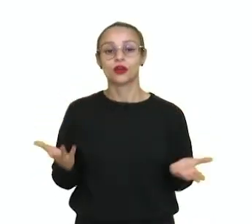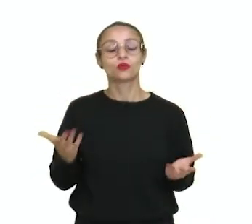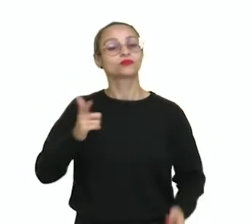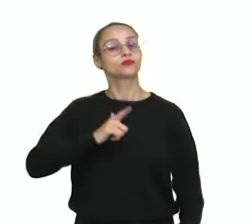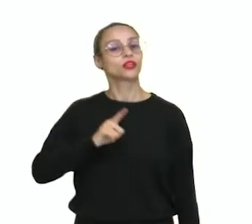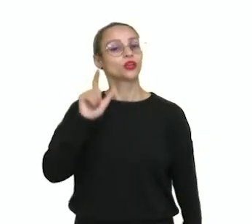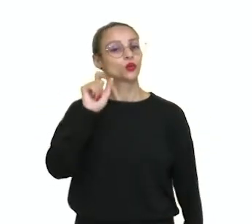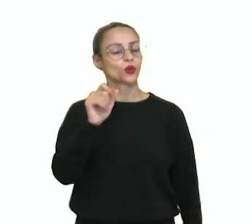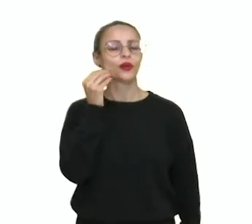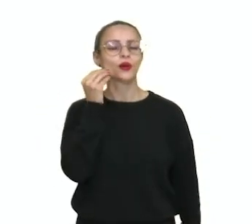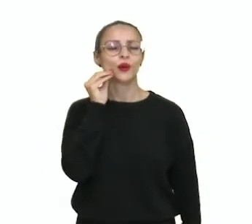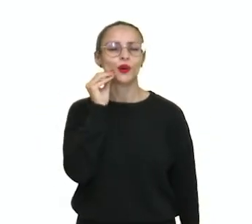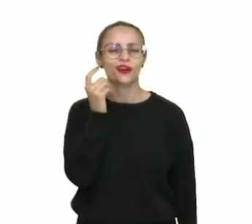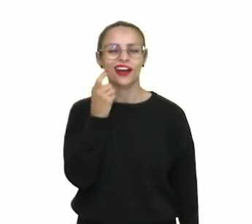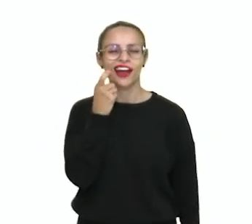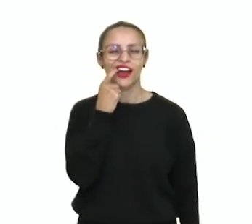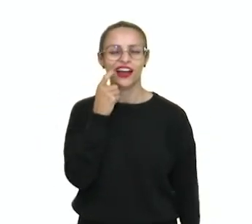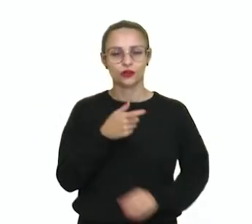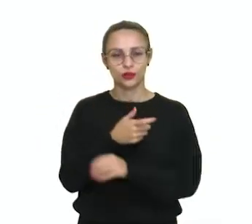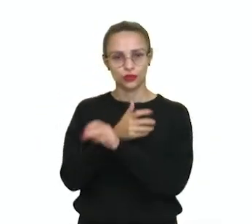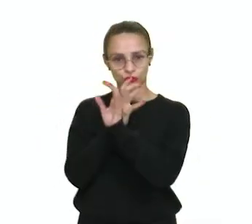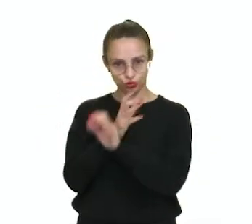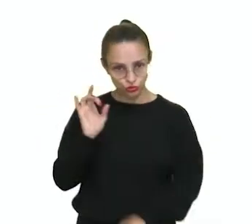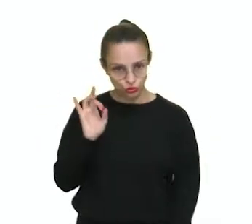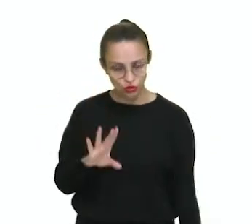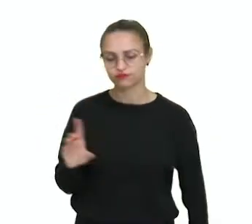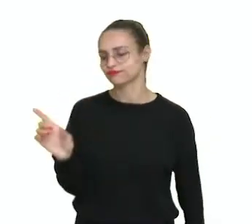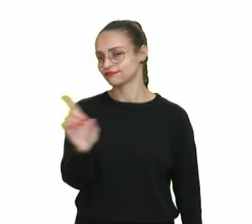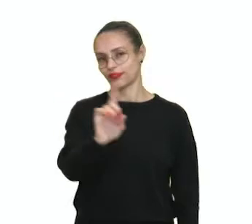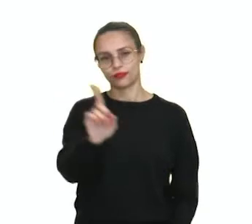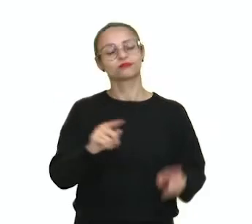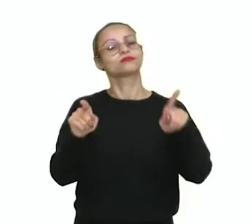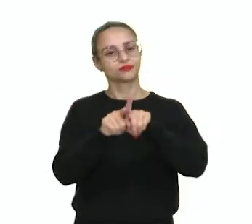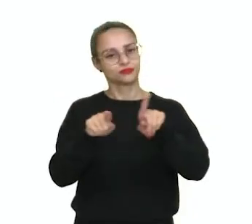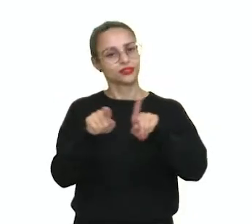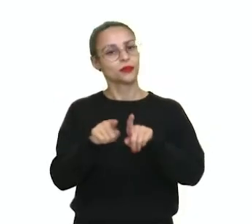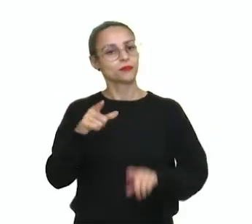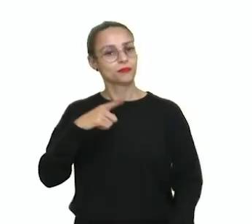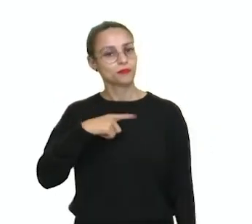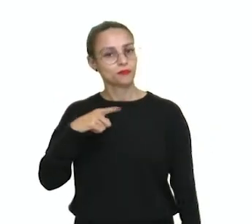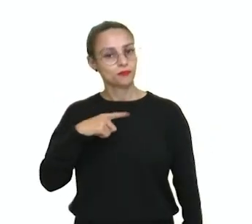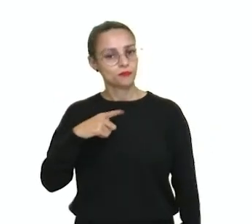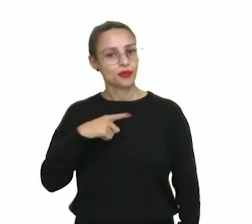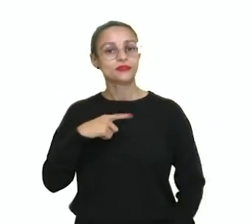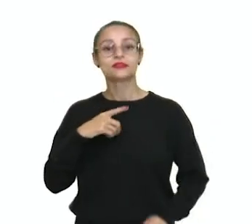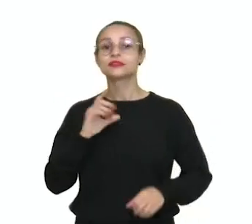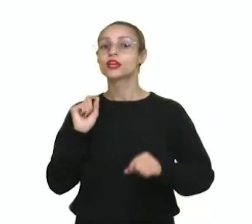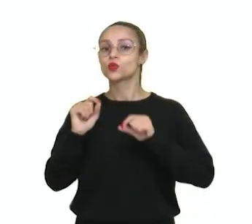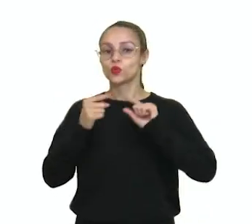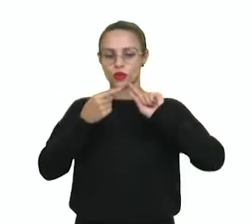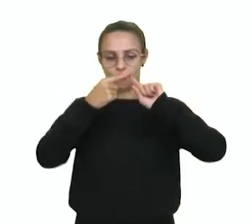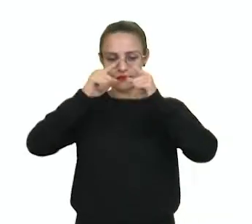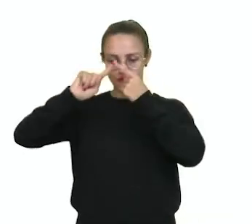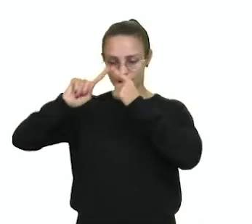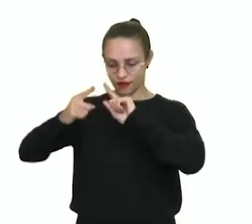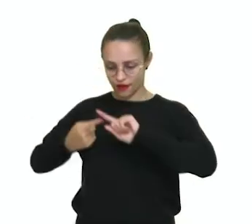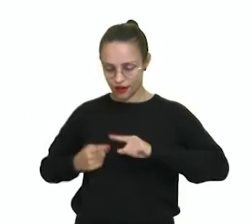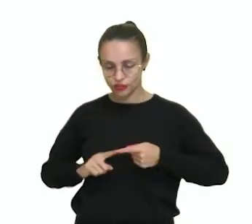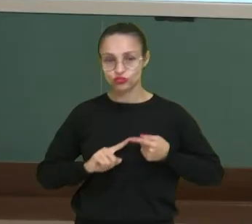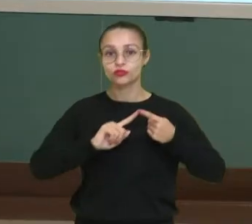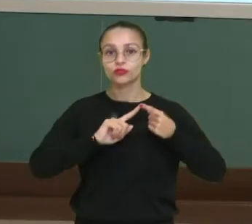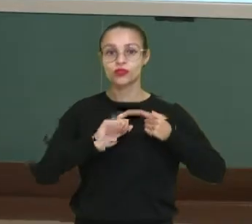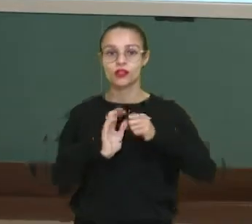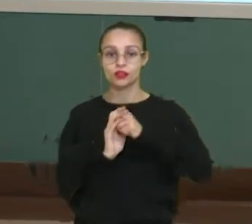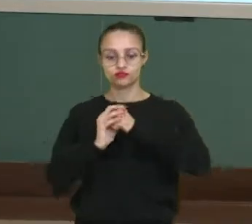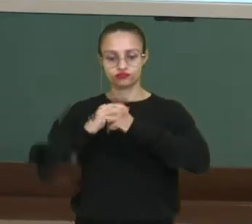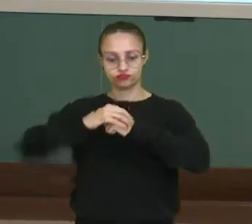de ossos. Mas não é só ossos, não. Também nós temos as cartilagens, além dos ligamentos